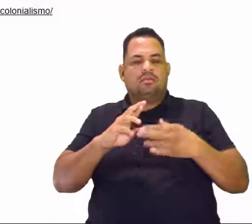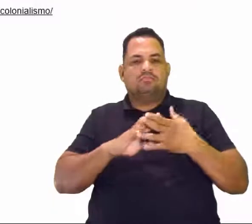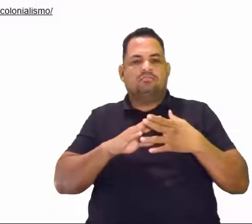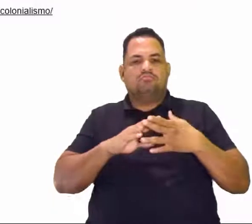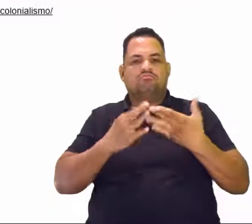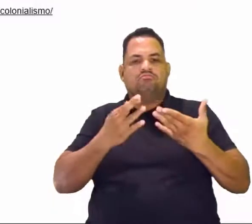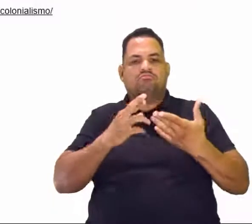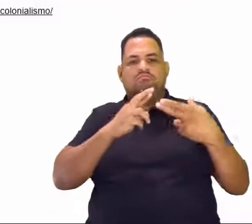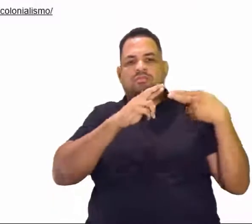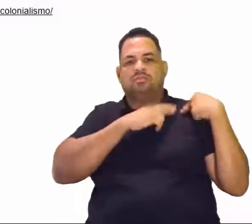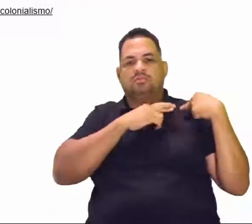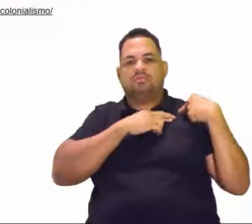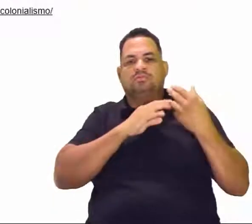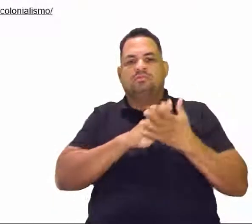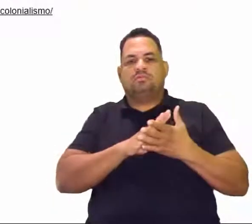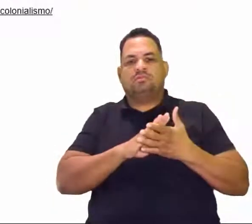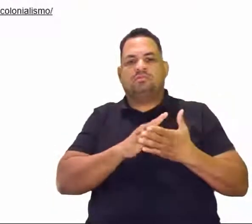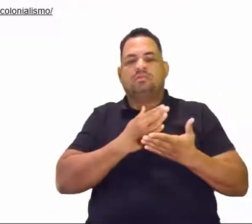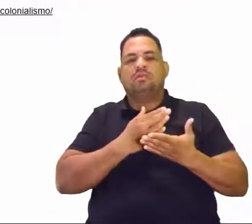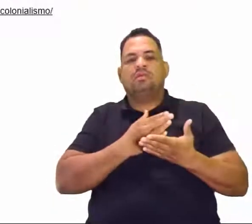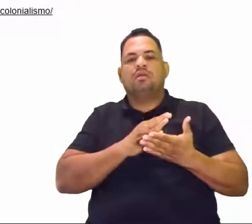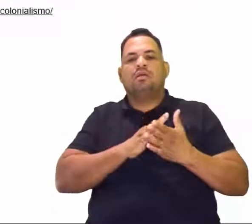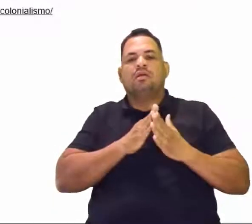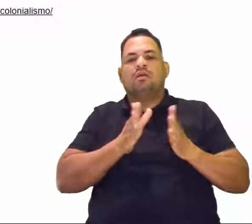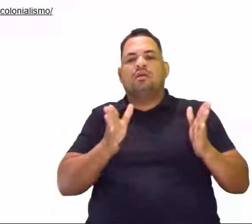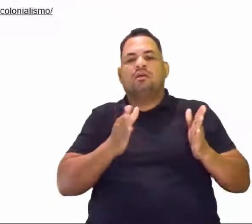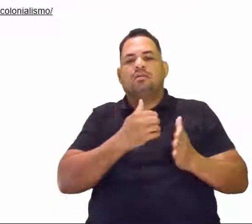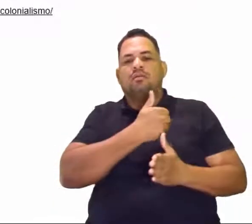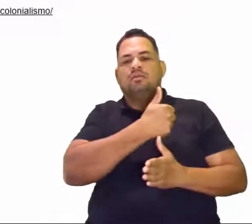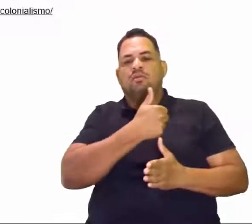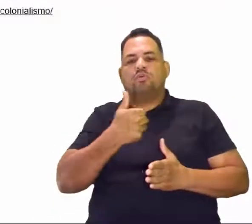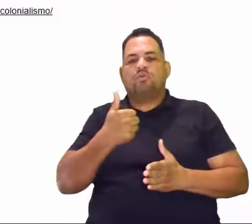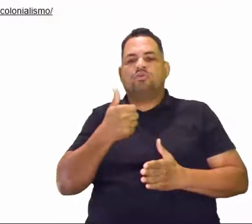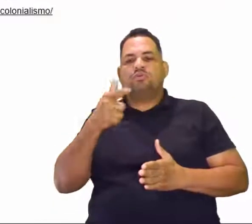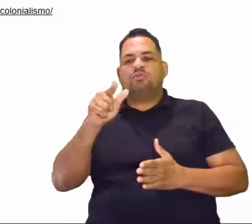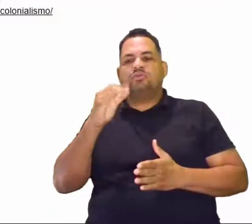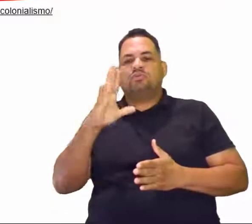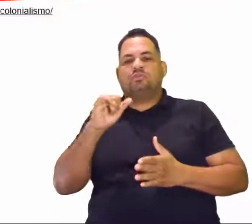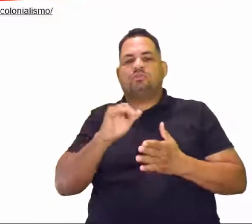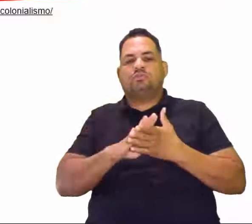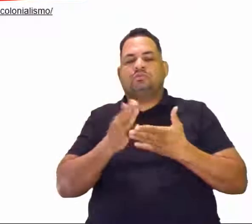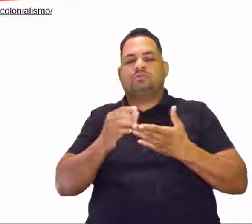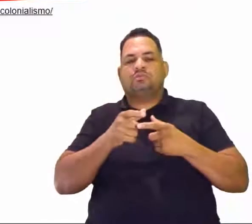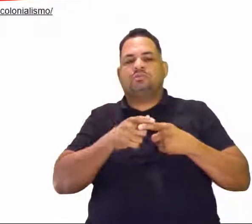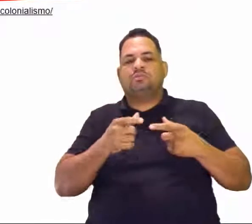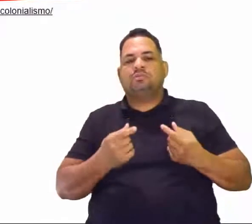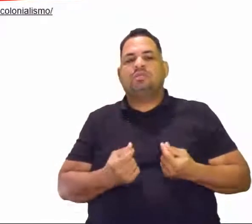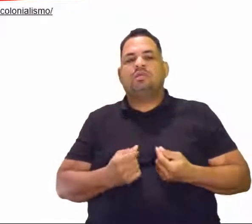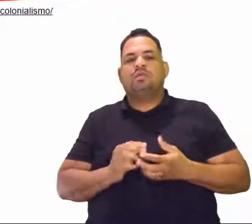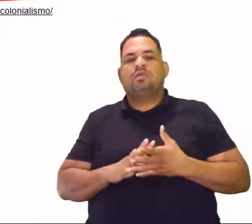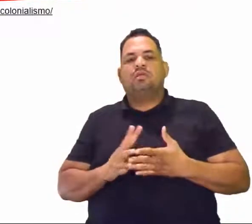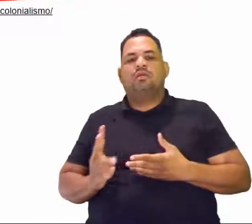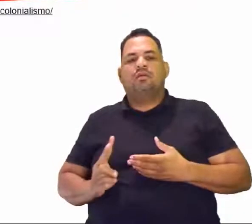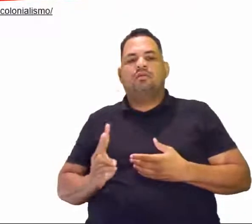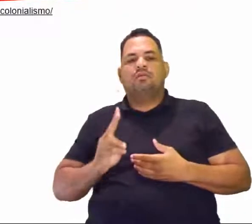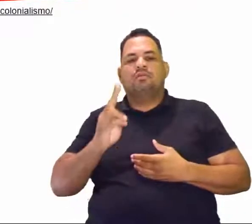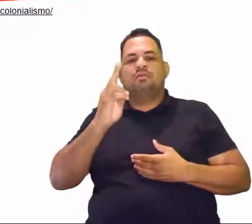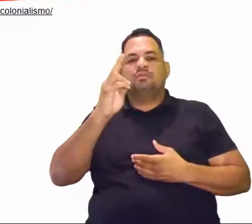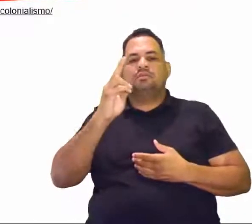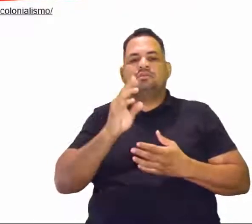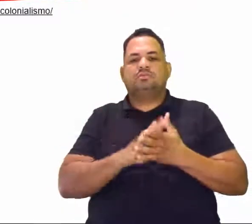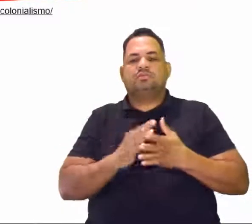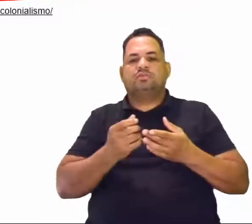11 outros aí é 11 outros chineses bem como aumentar as vantagens os Comerciantes estrangeiros